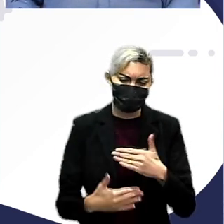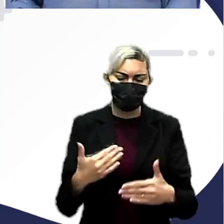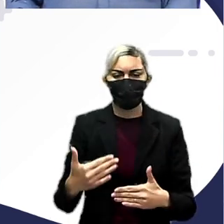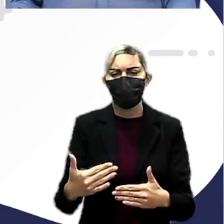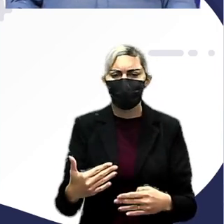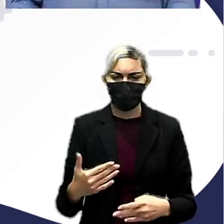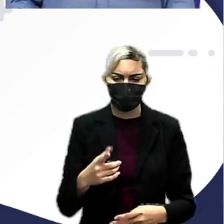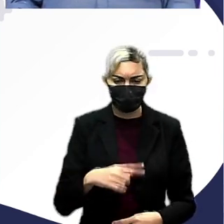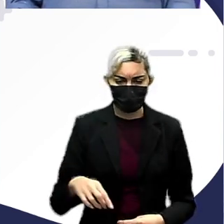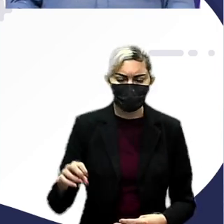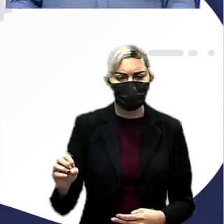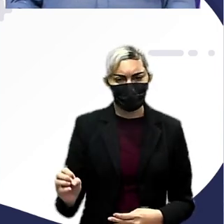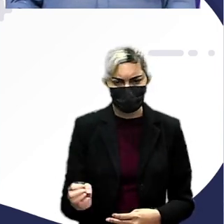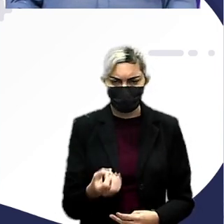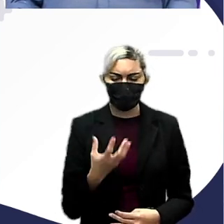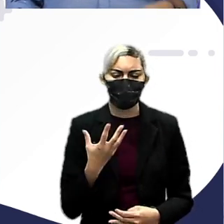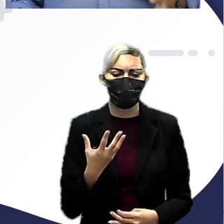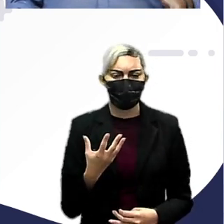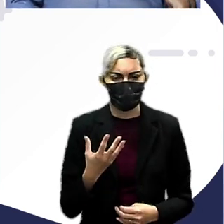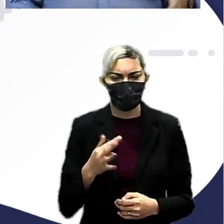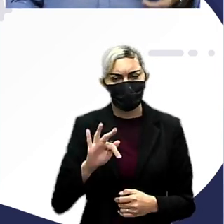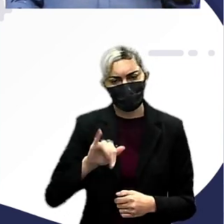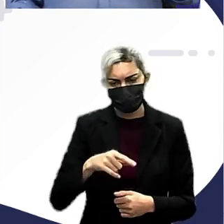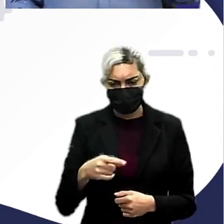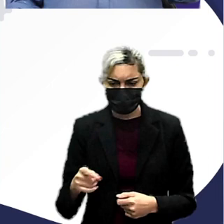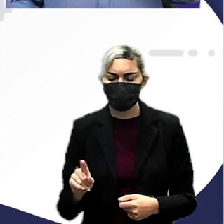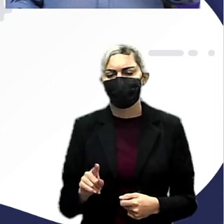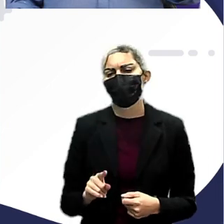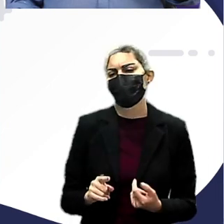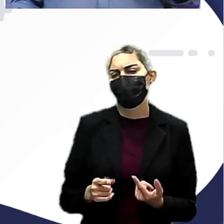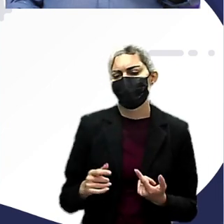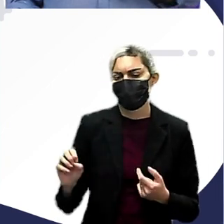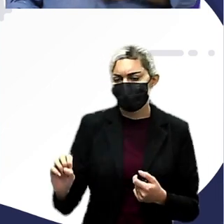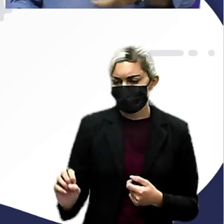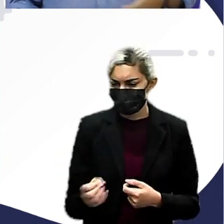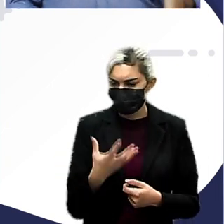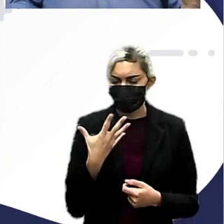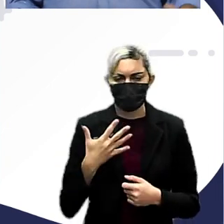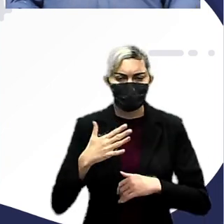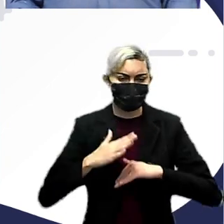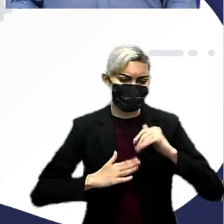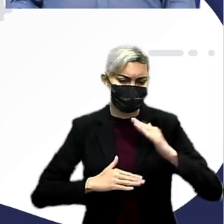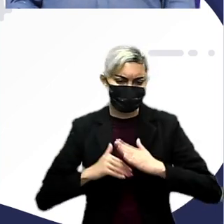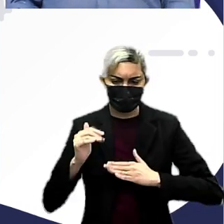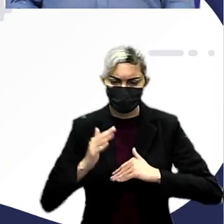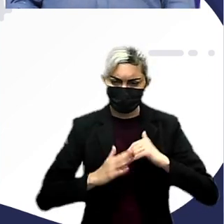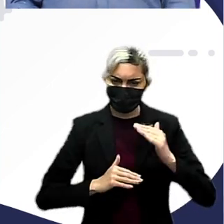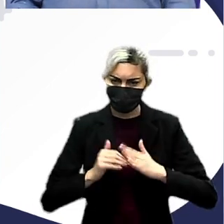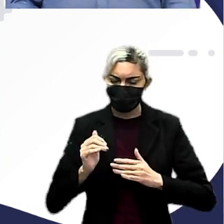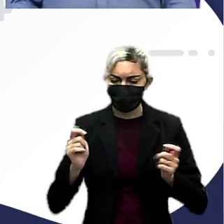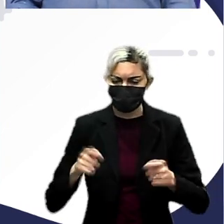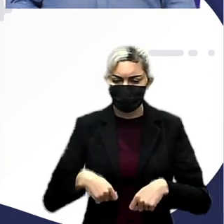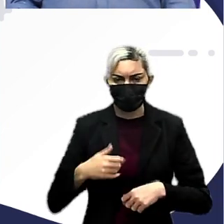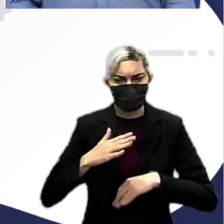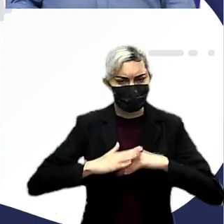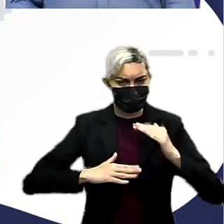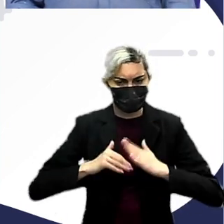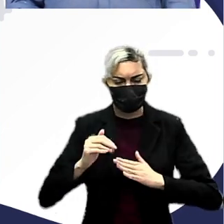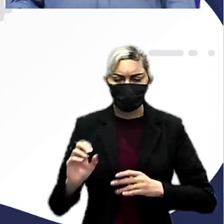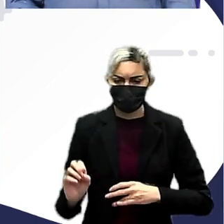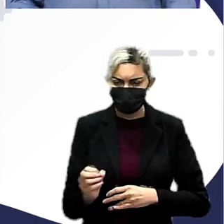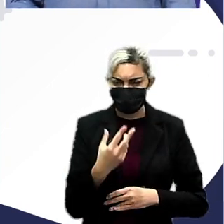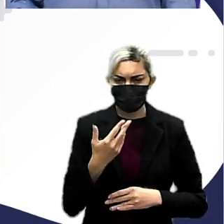desenvolver novas funções, né, novas habilidades, desenvolver novas competências